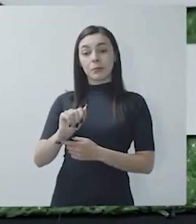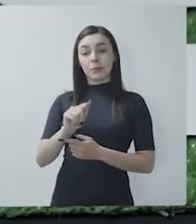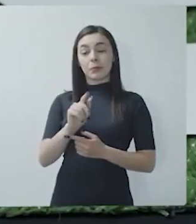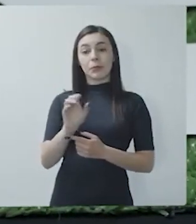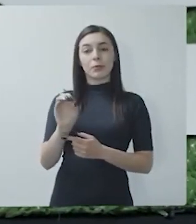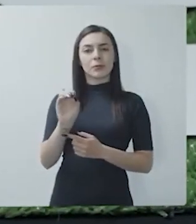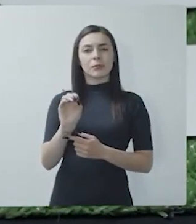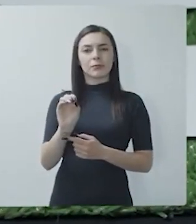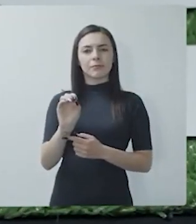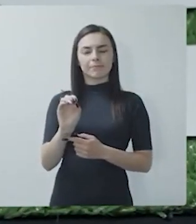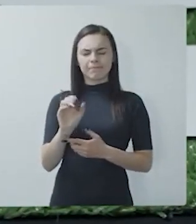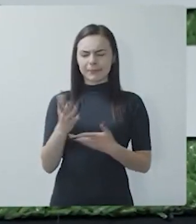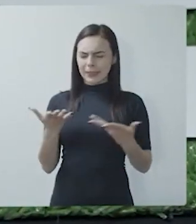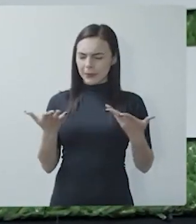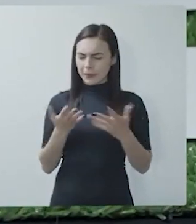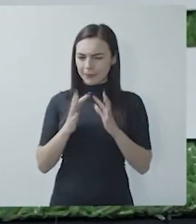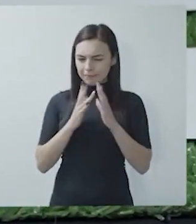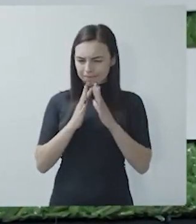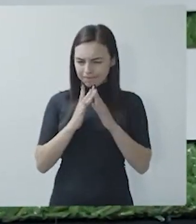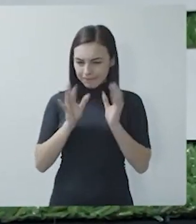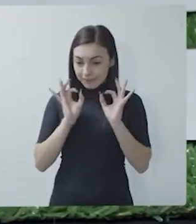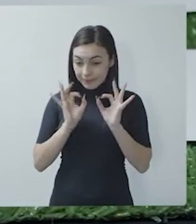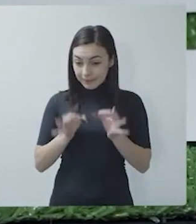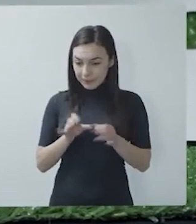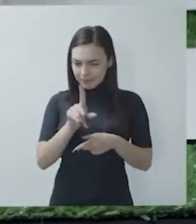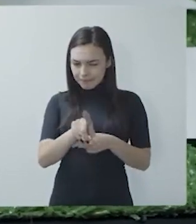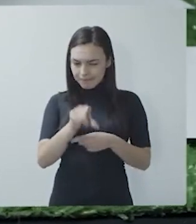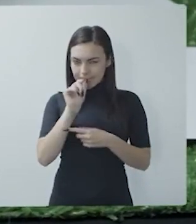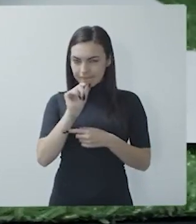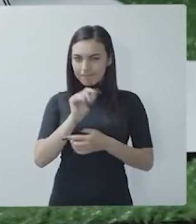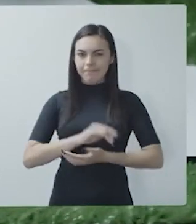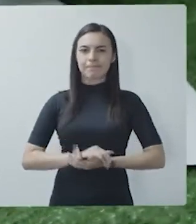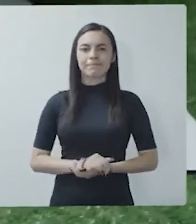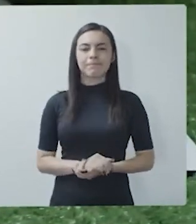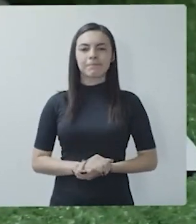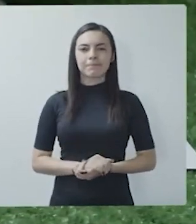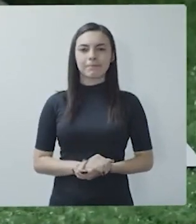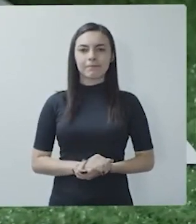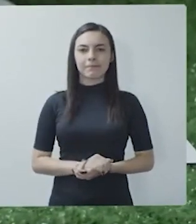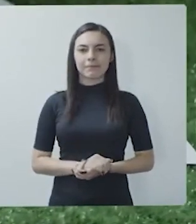Botão. Vai, eu vou acertar e vou escolher essa carta aqui.